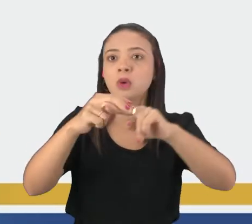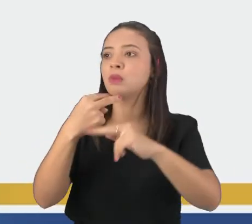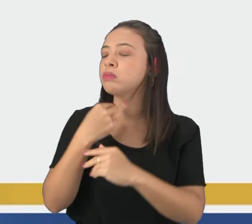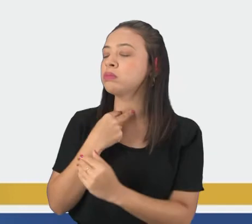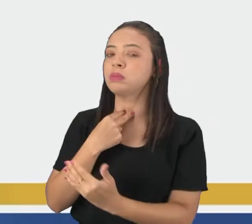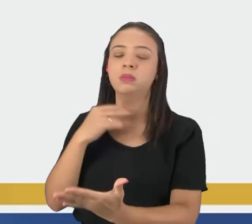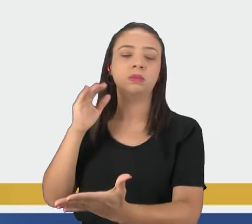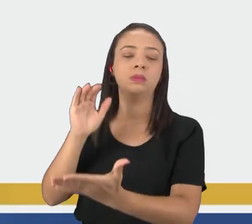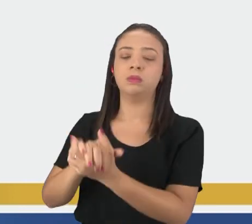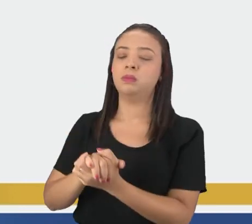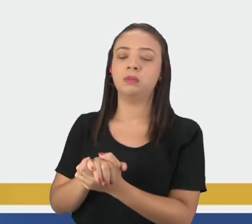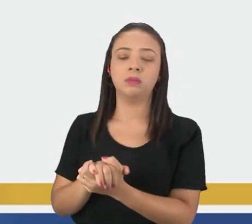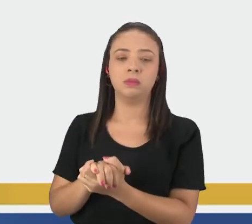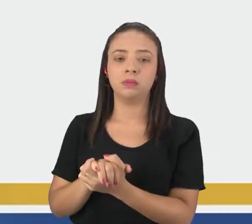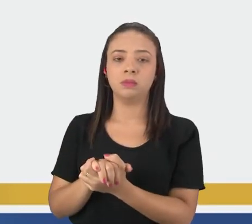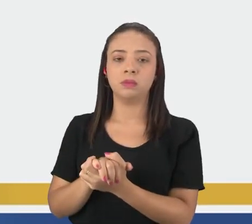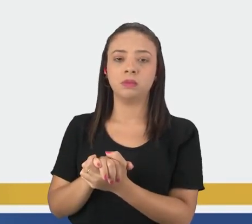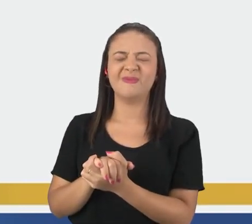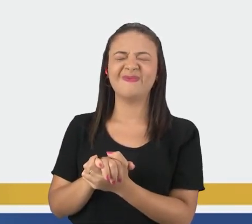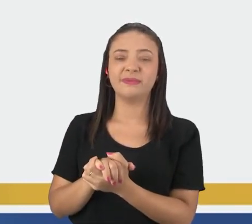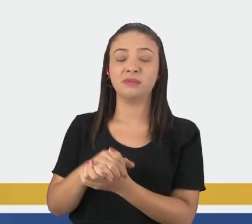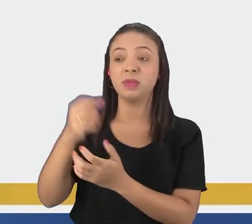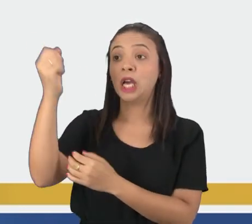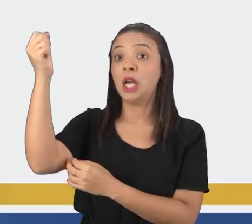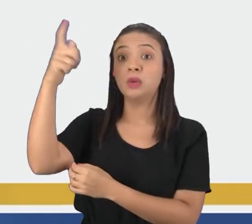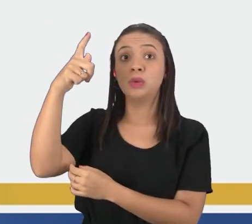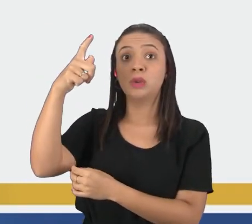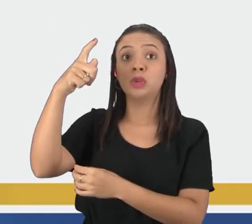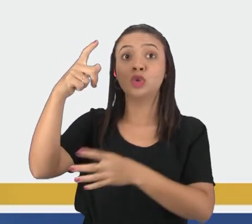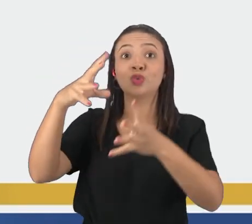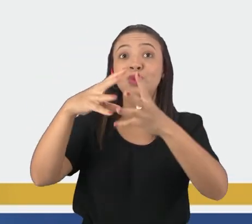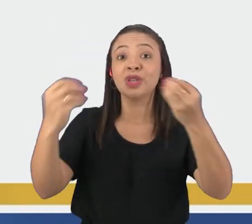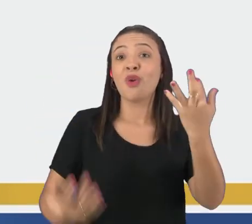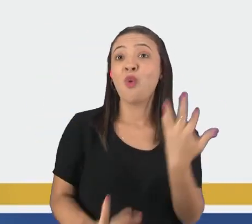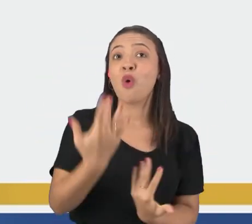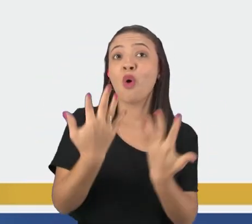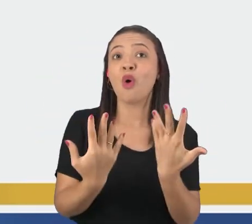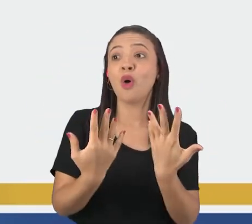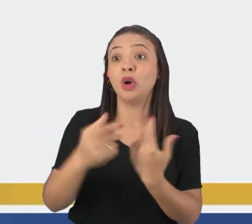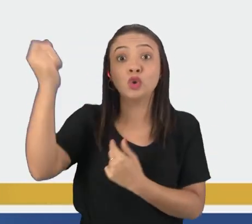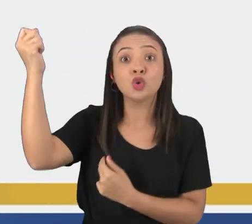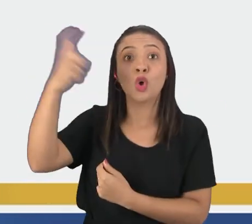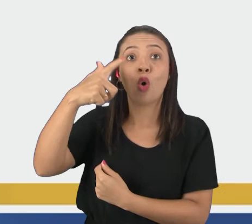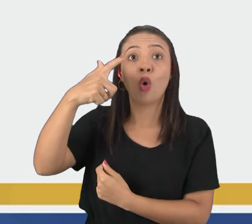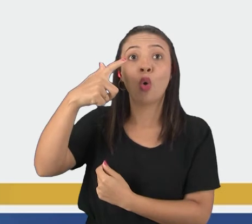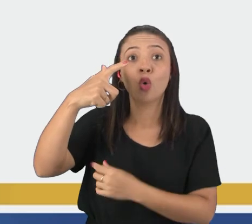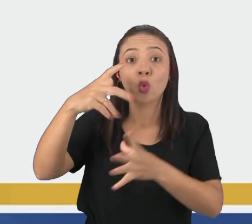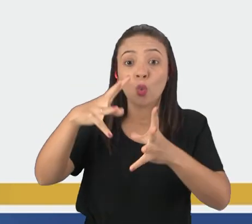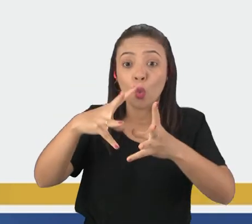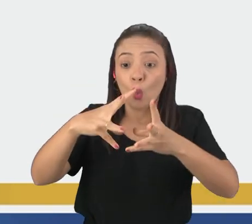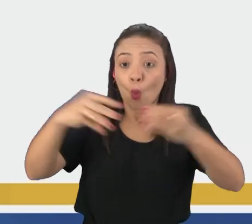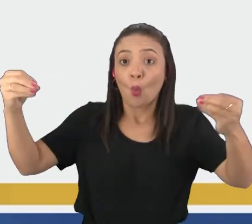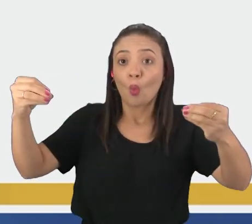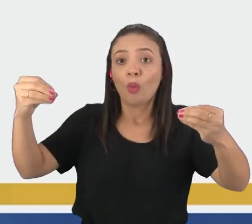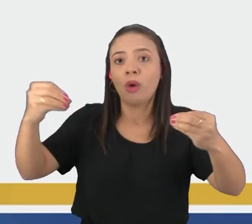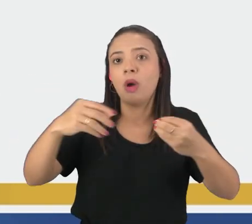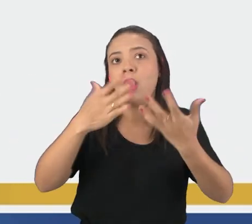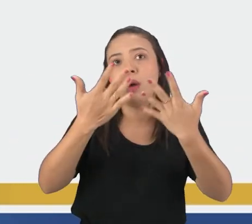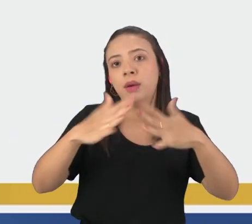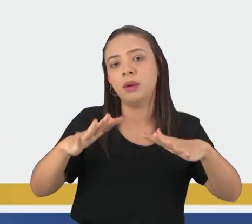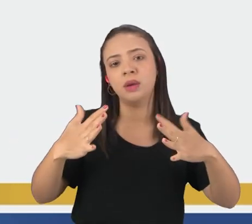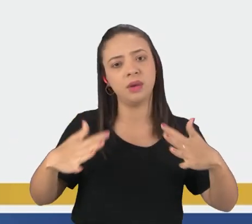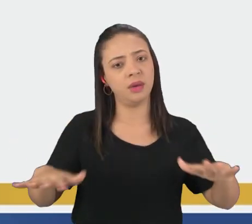se casar. A lua apagaria o fogo e o sol evaporaria a